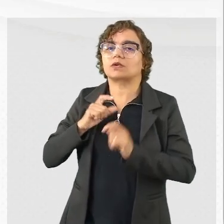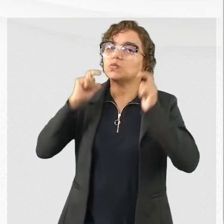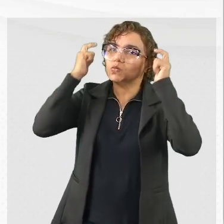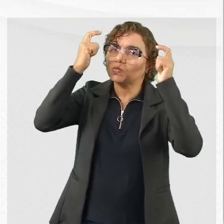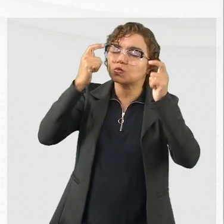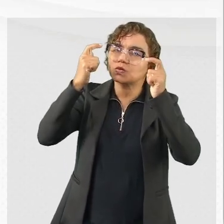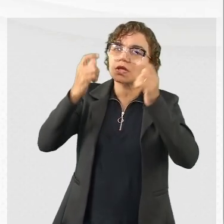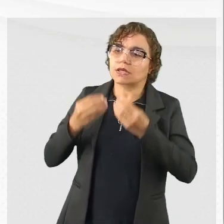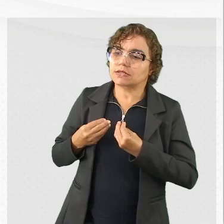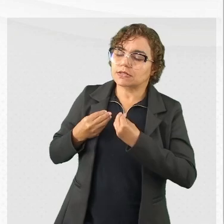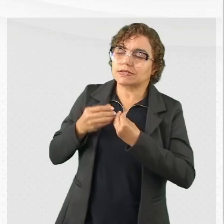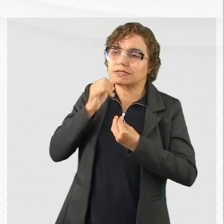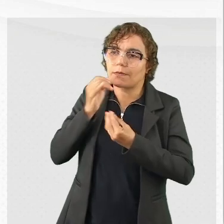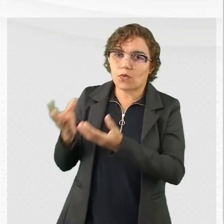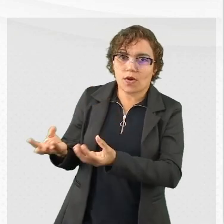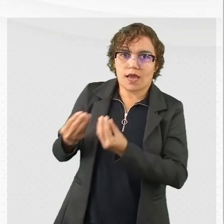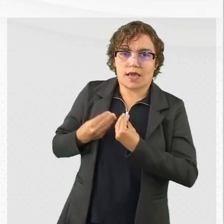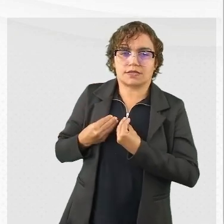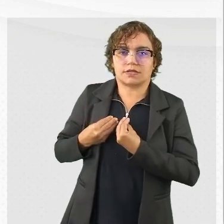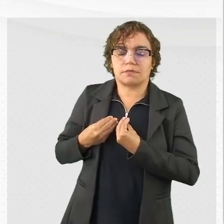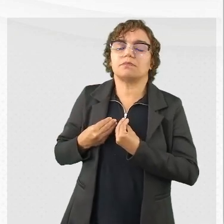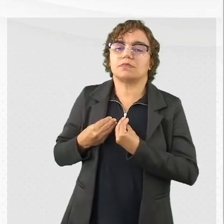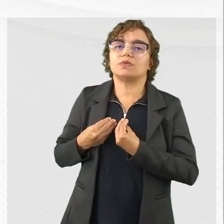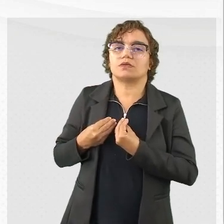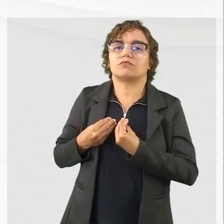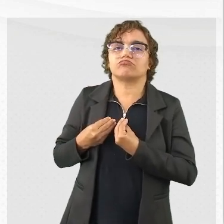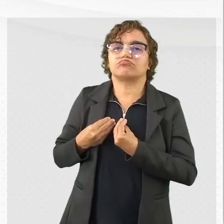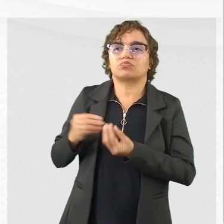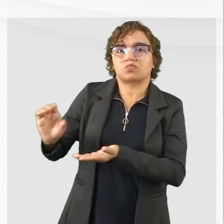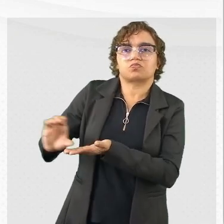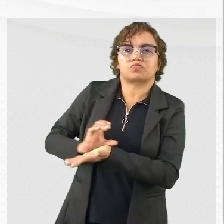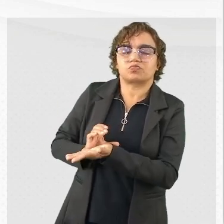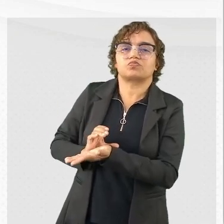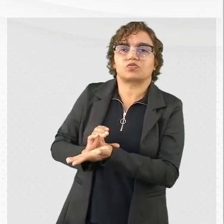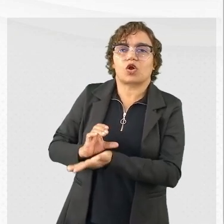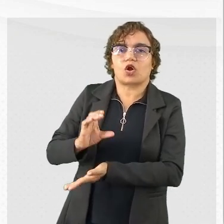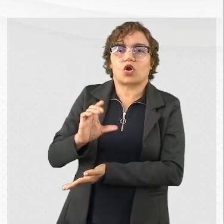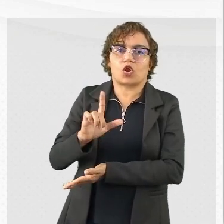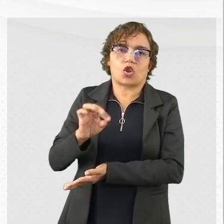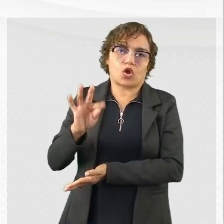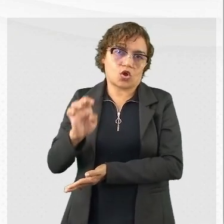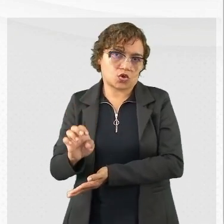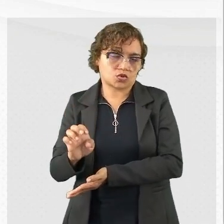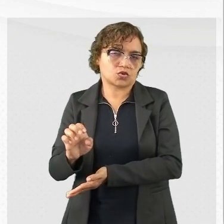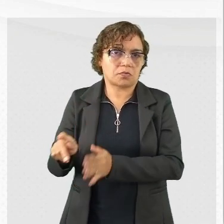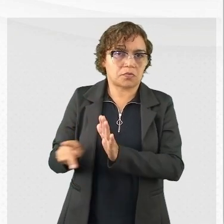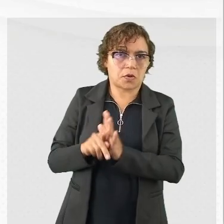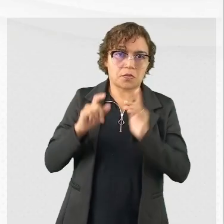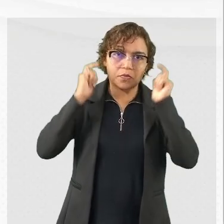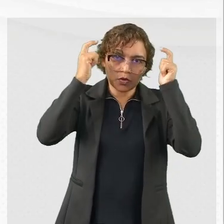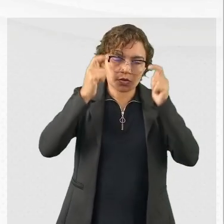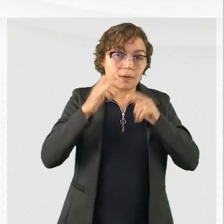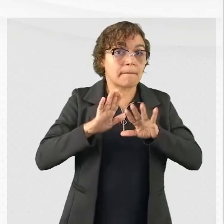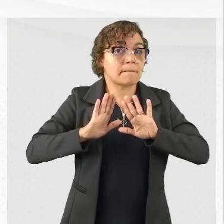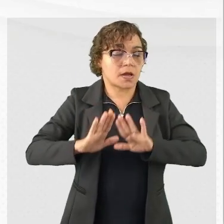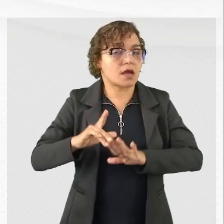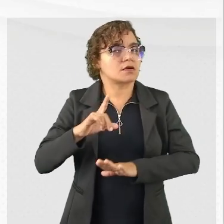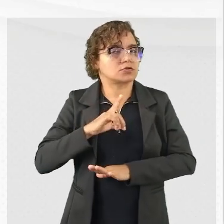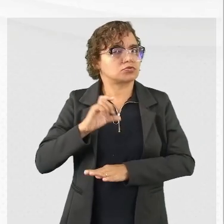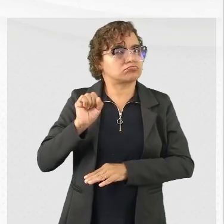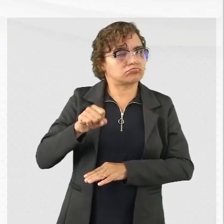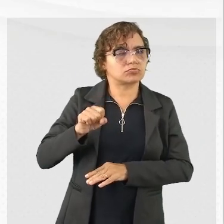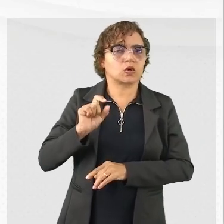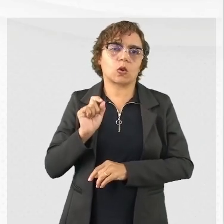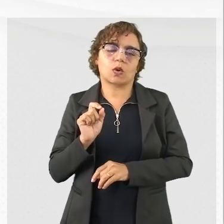uma parte, um lote desses 15 que foram, então, criados pela coroa portuguesa. Mas eles tinham, claro,